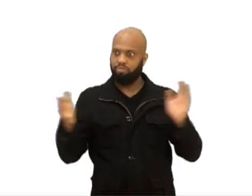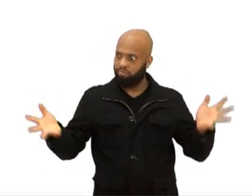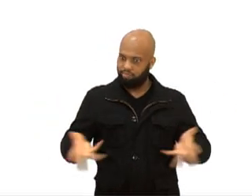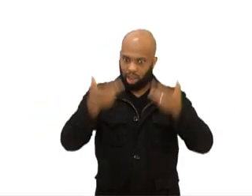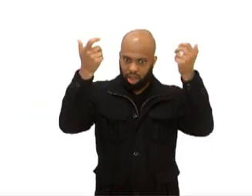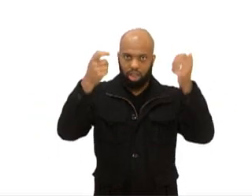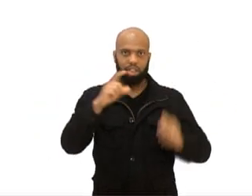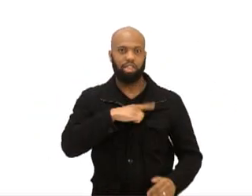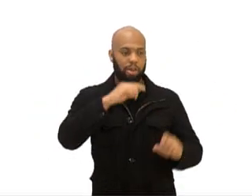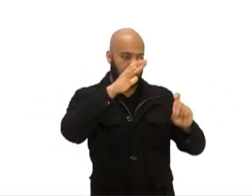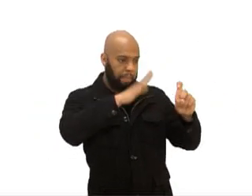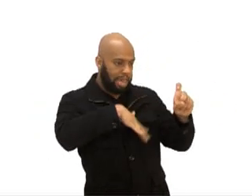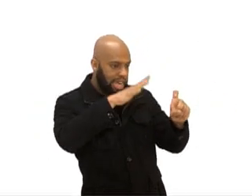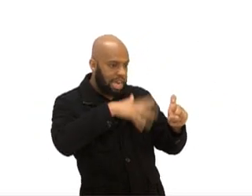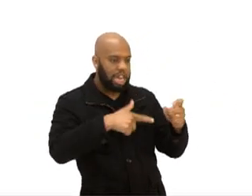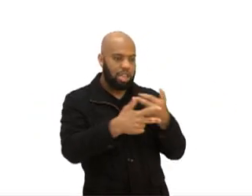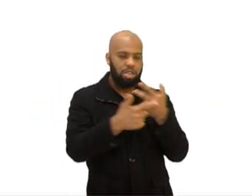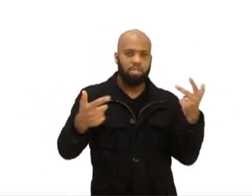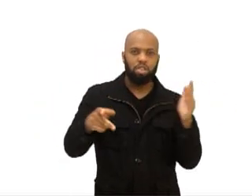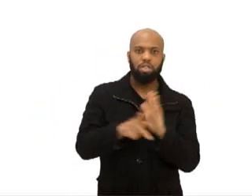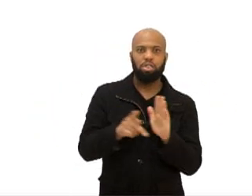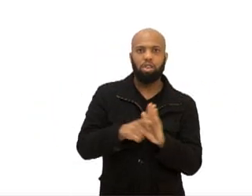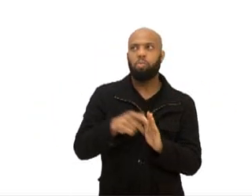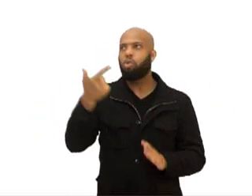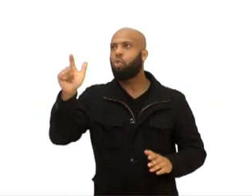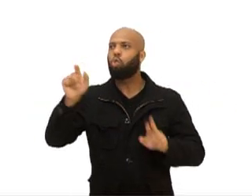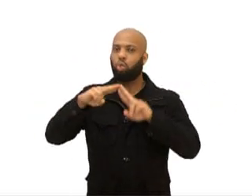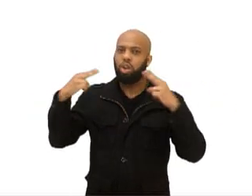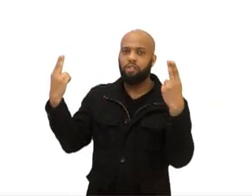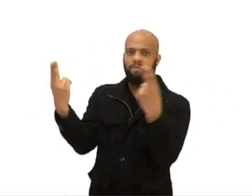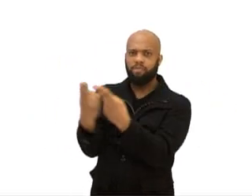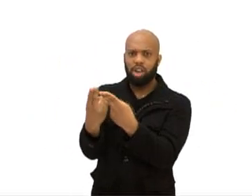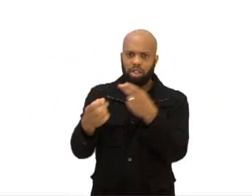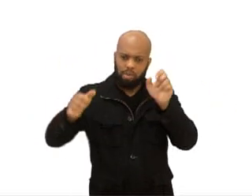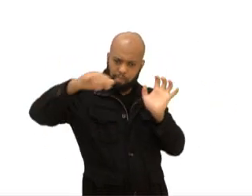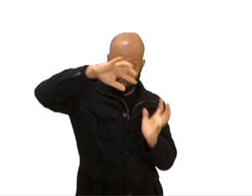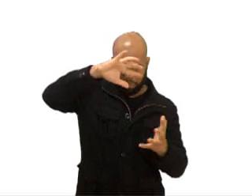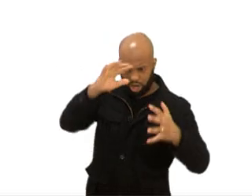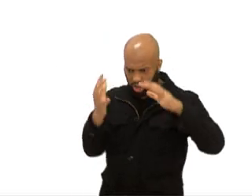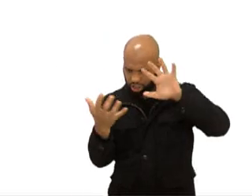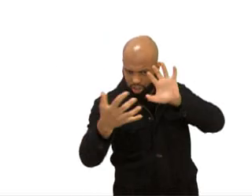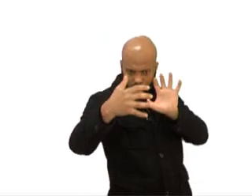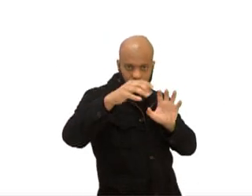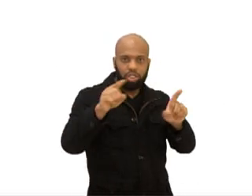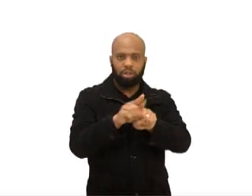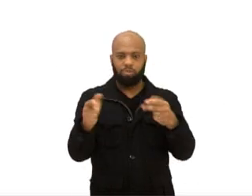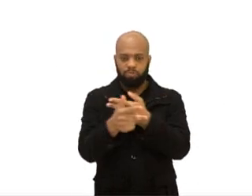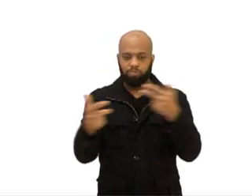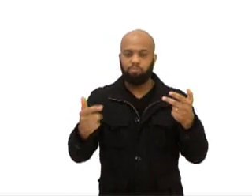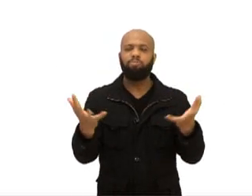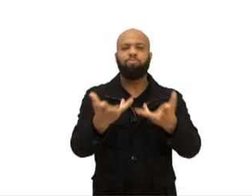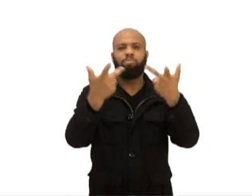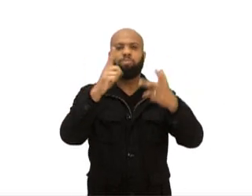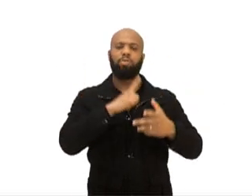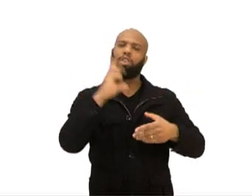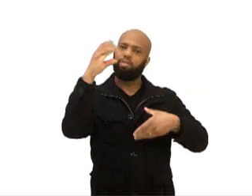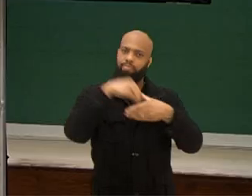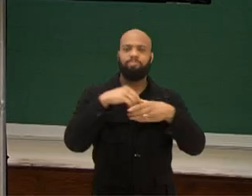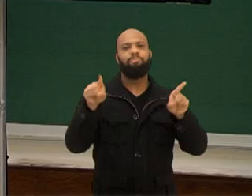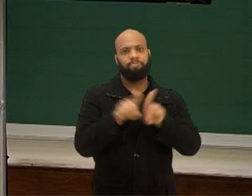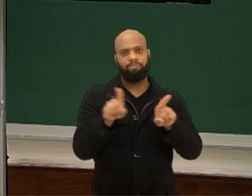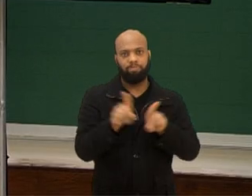fantásticas. Mitos, sobrenatural, magia, muitos outros elementos fantásticos podem aparecer